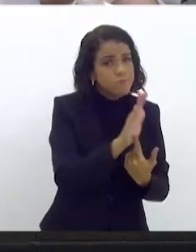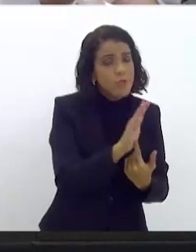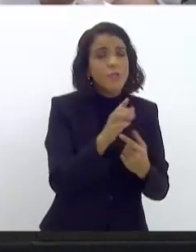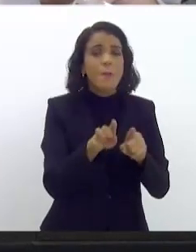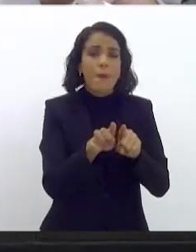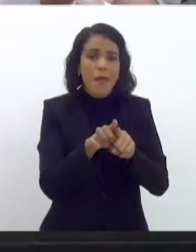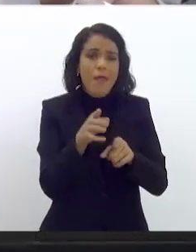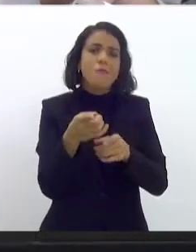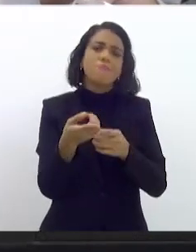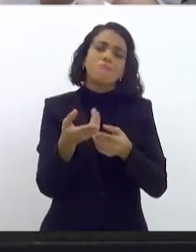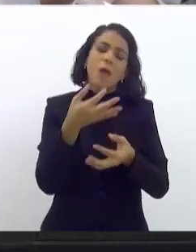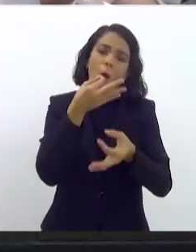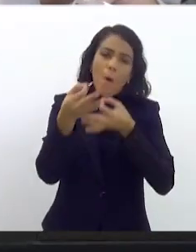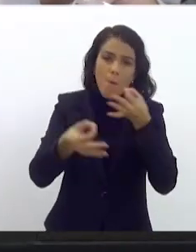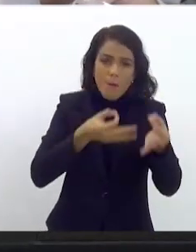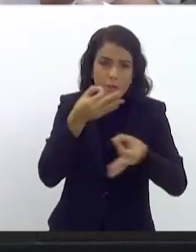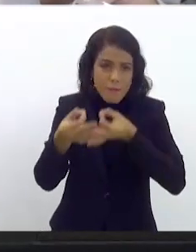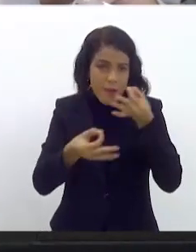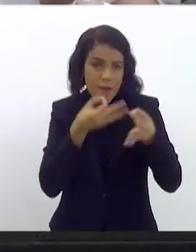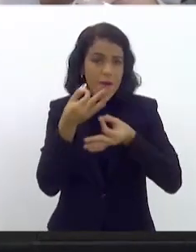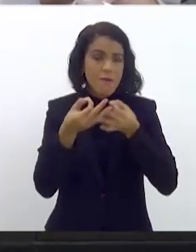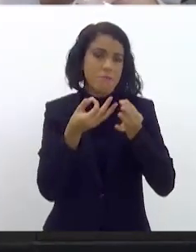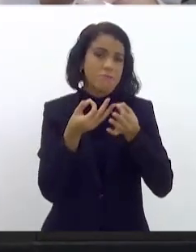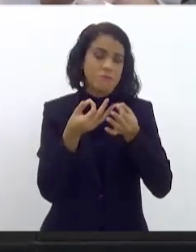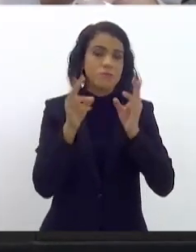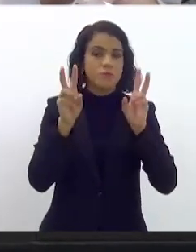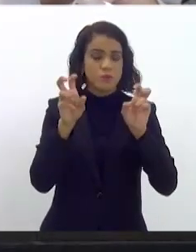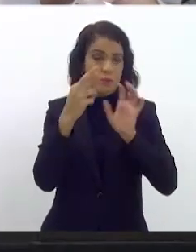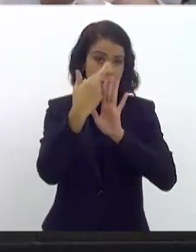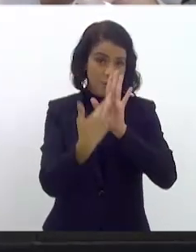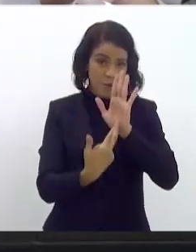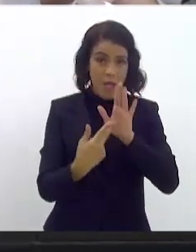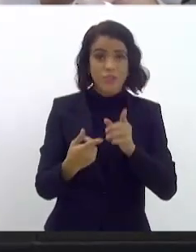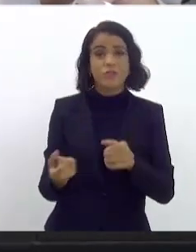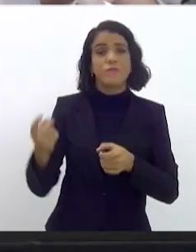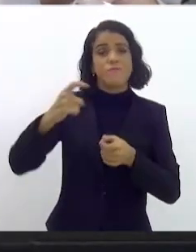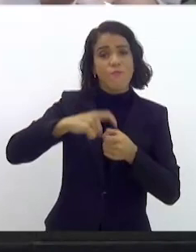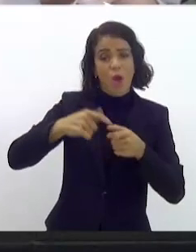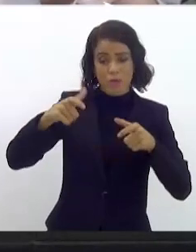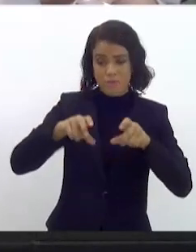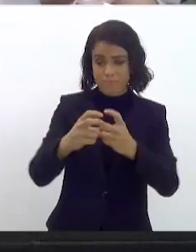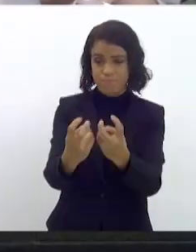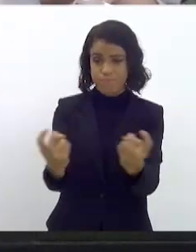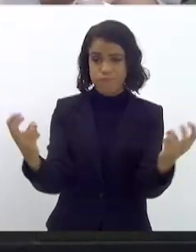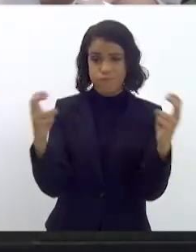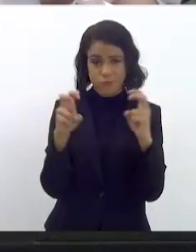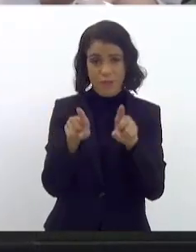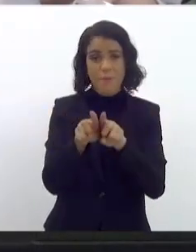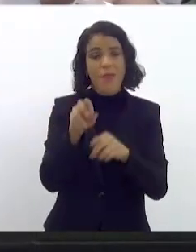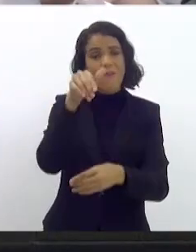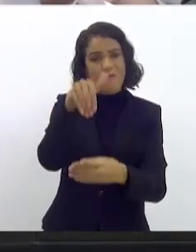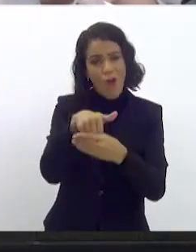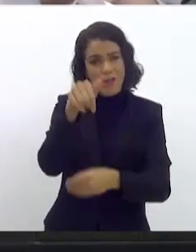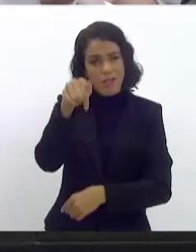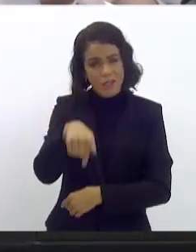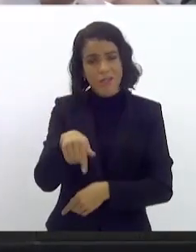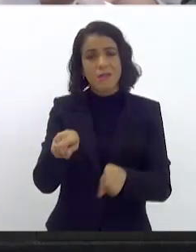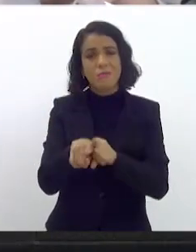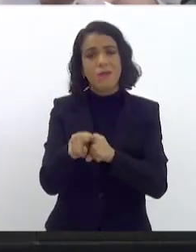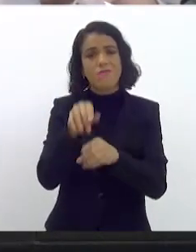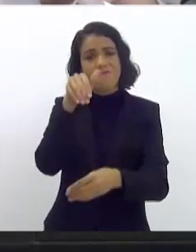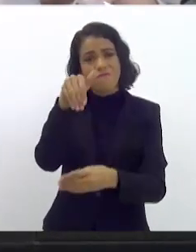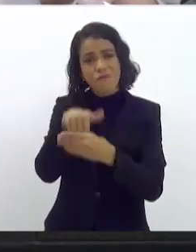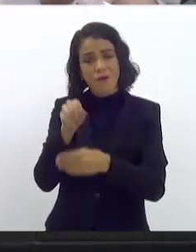sugestões, alterações, e, ao final, a gente vota aqui e depois vota em plenário, né? Então, eu vou abrir aqui